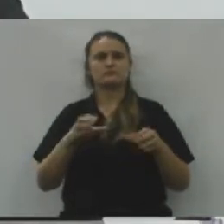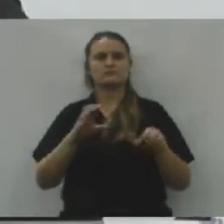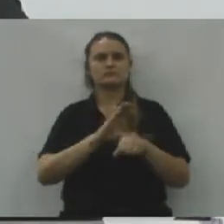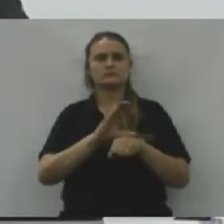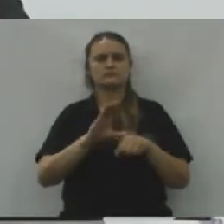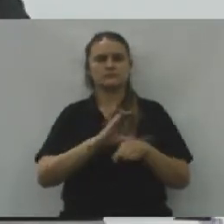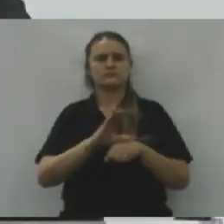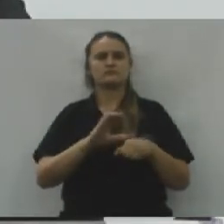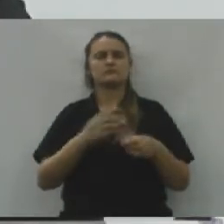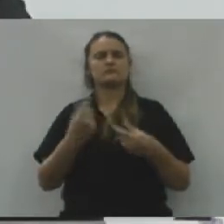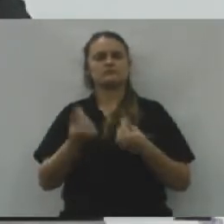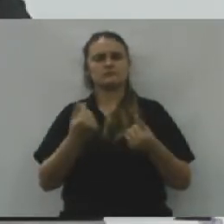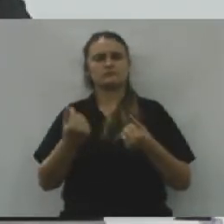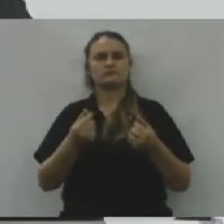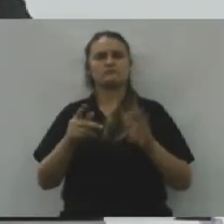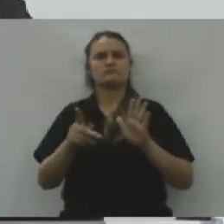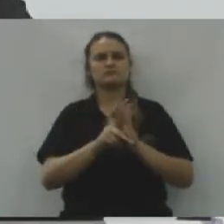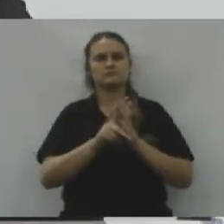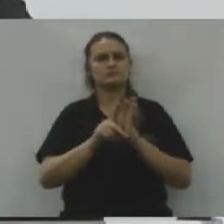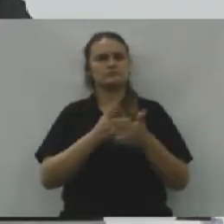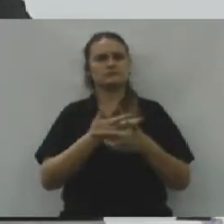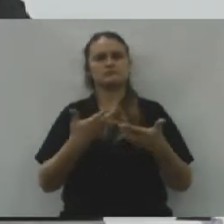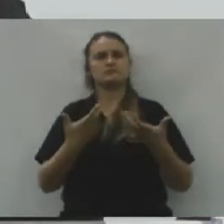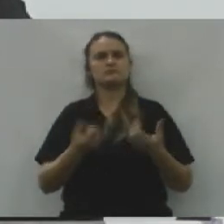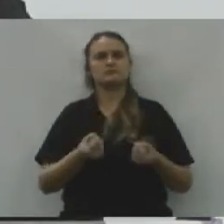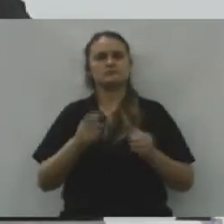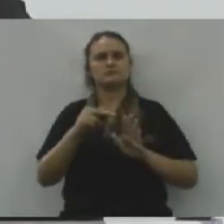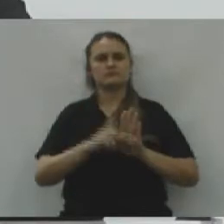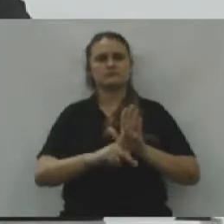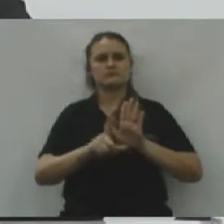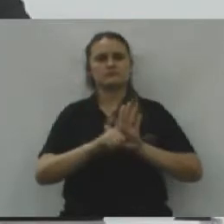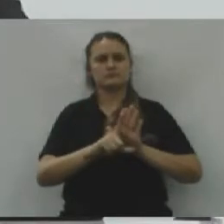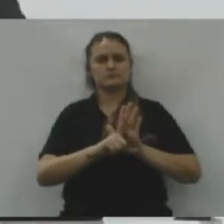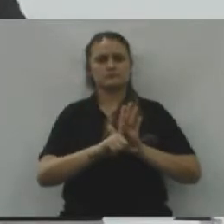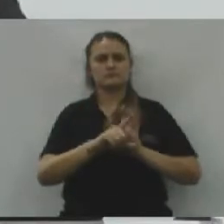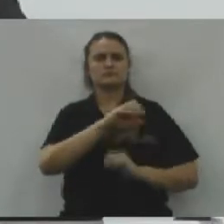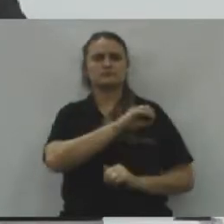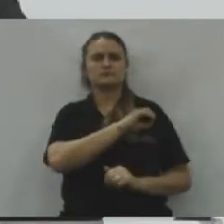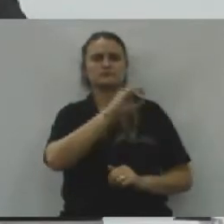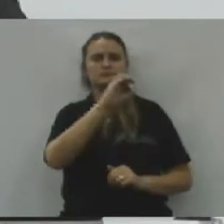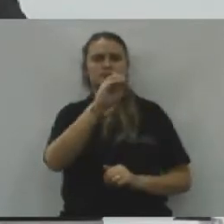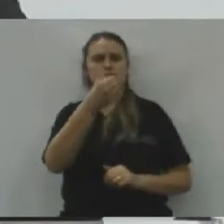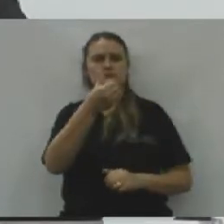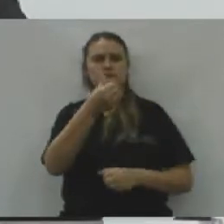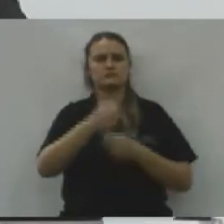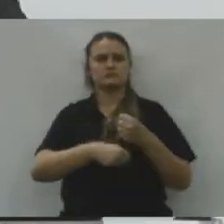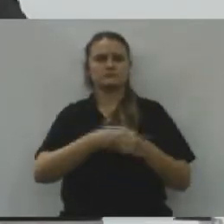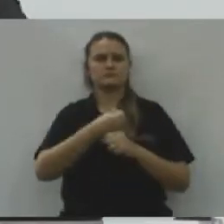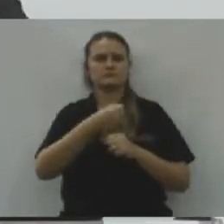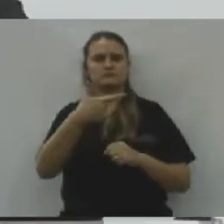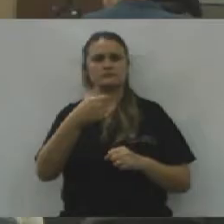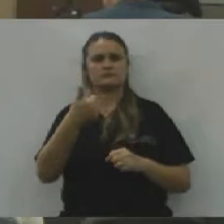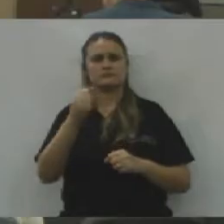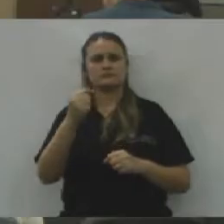Comissão de Finanças, Orçamento e Patrimônio. Favorável ao projeto de lei ordinária número